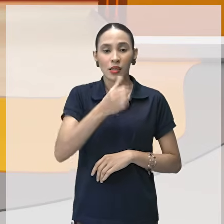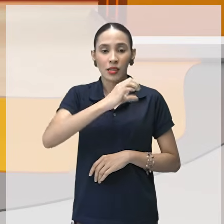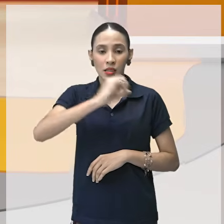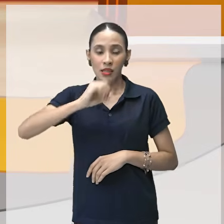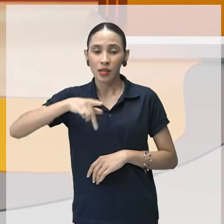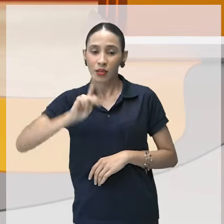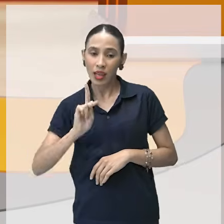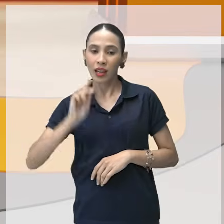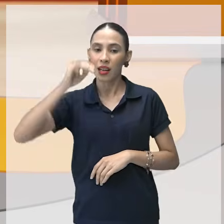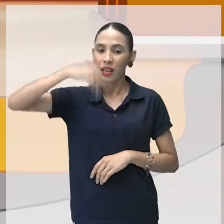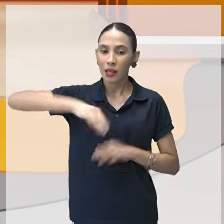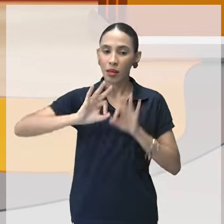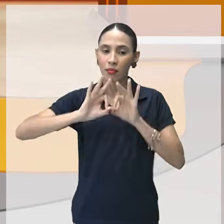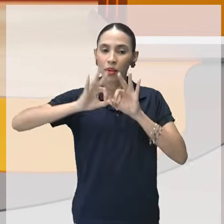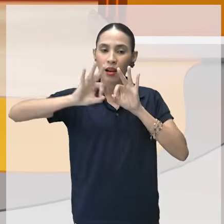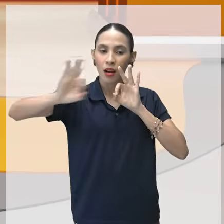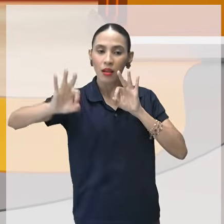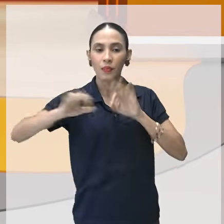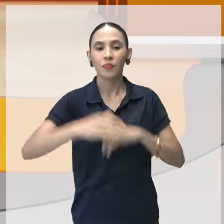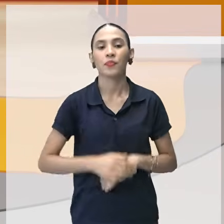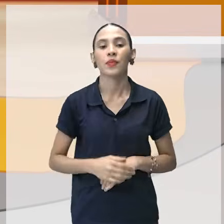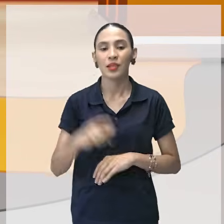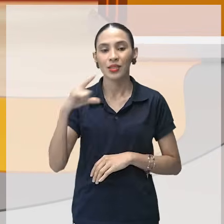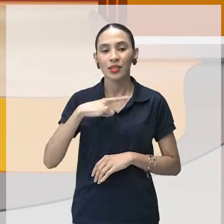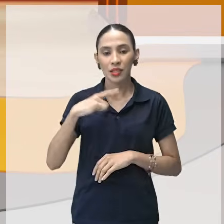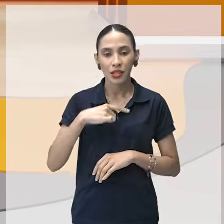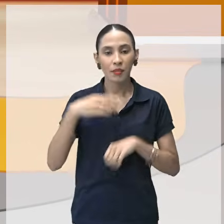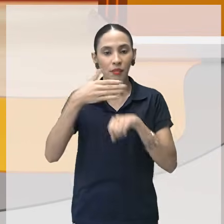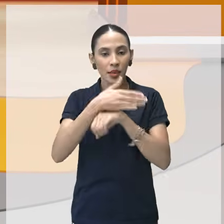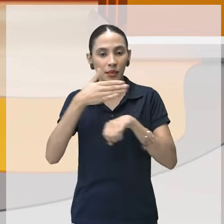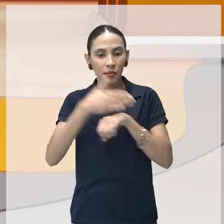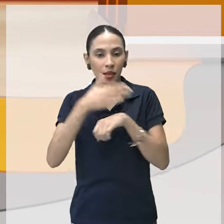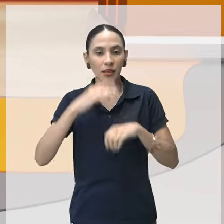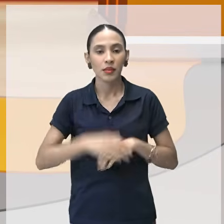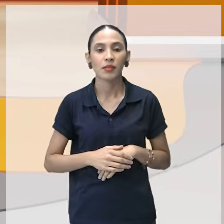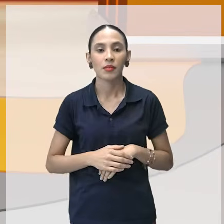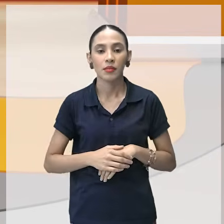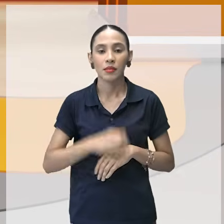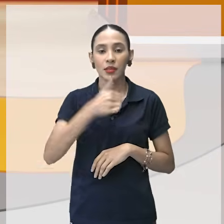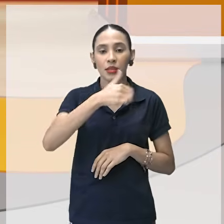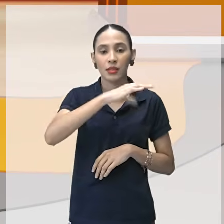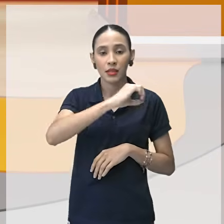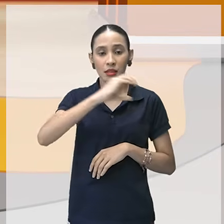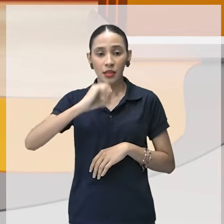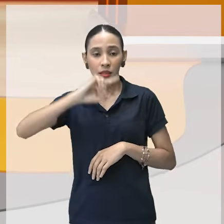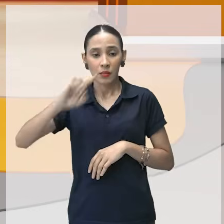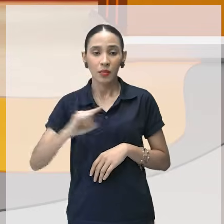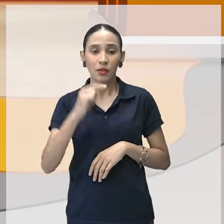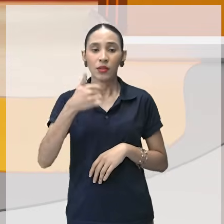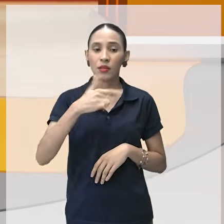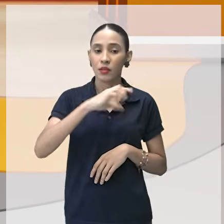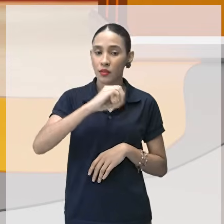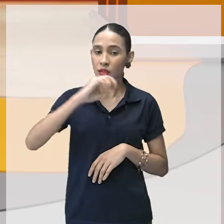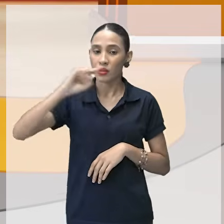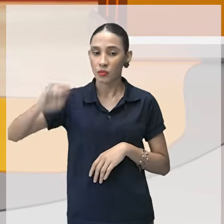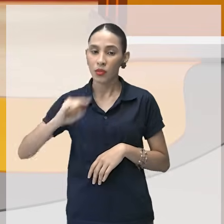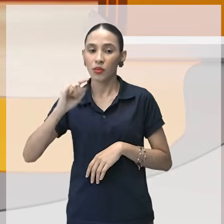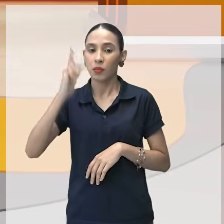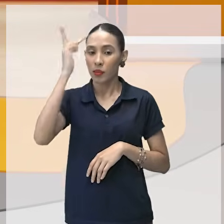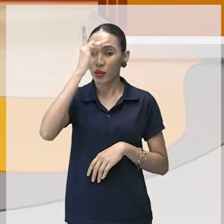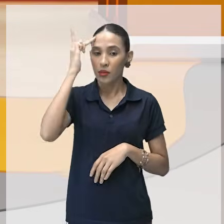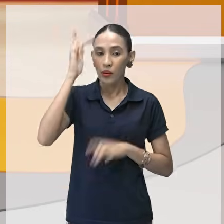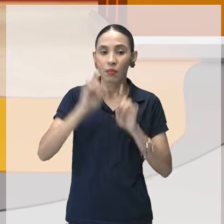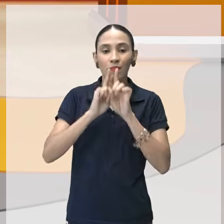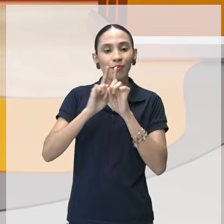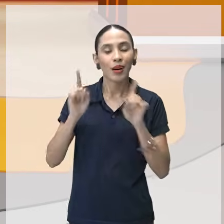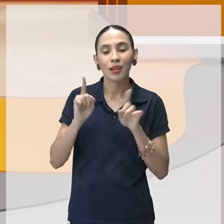9.600 quilômetros. Havia entre seus participantes iniciais entre 100 mil e 20 mil pessoas,